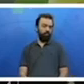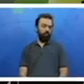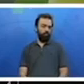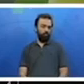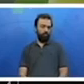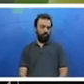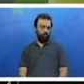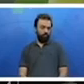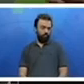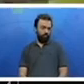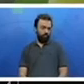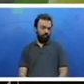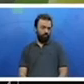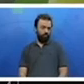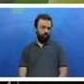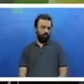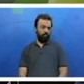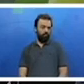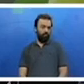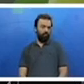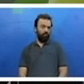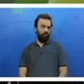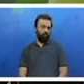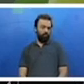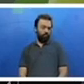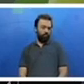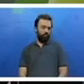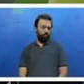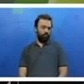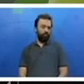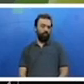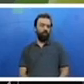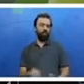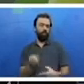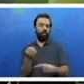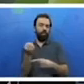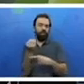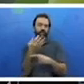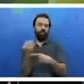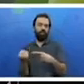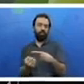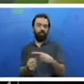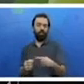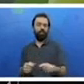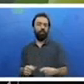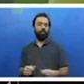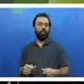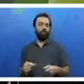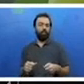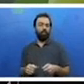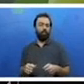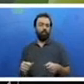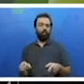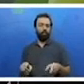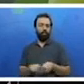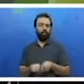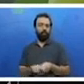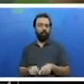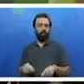se quisesse fazer em fração, deixar em fração 5 sobre 2, se a gente simplificasse